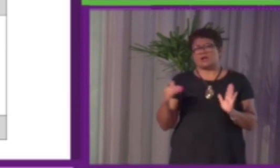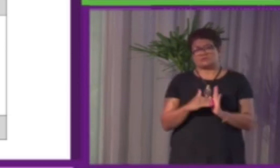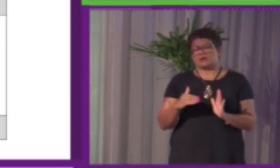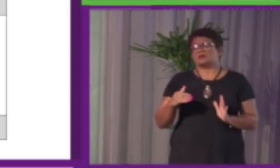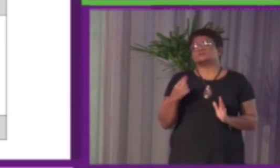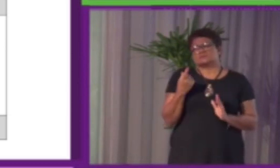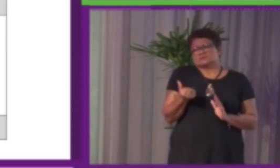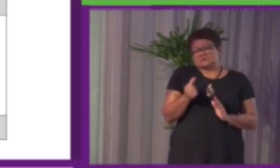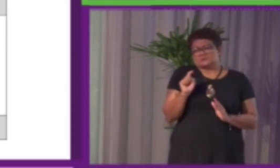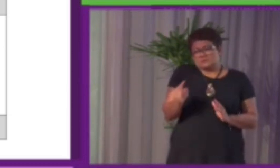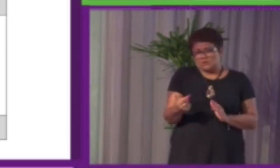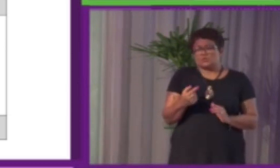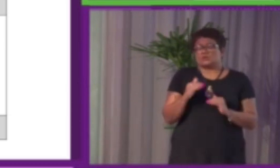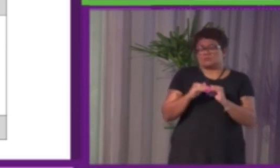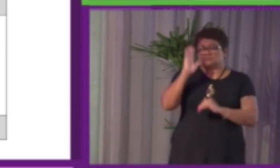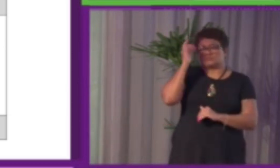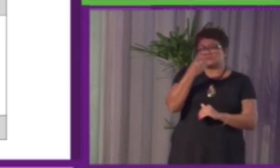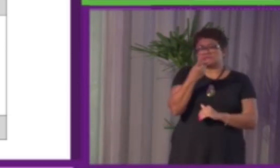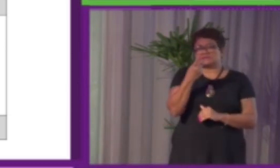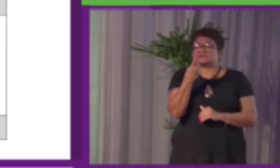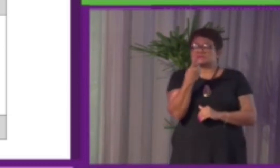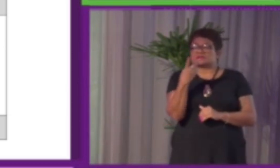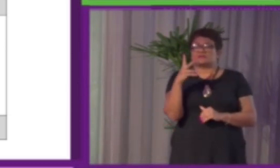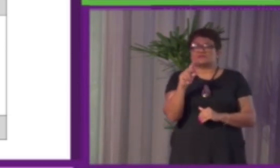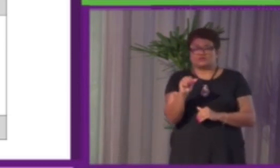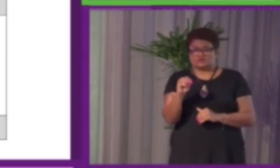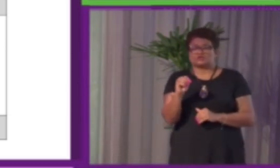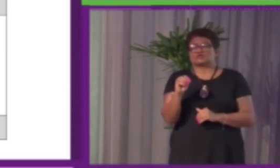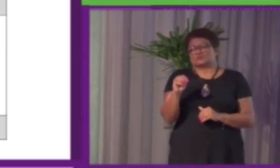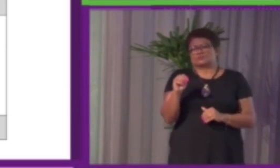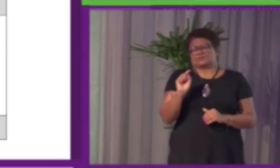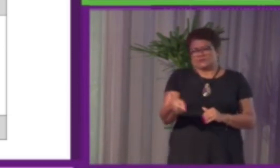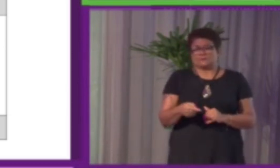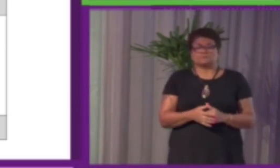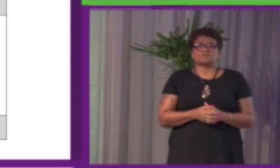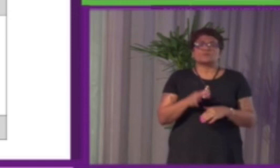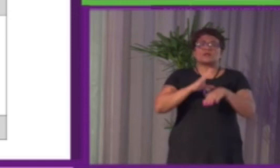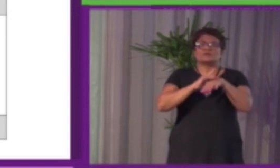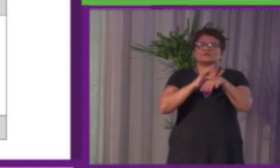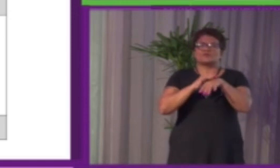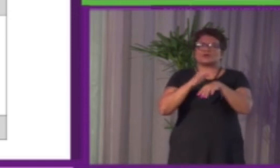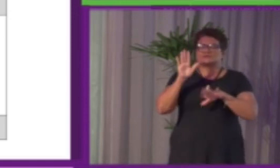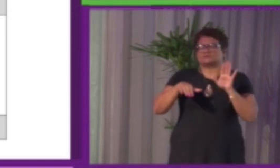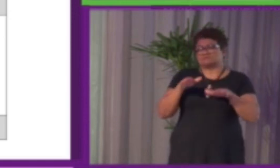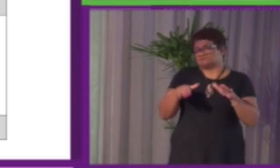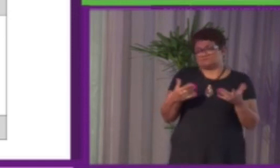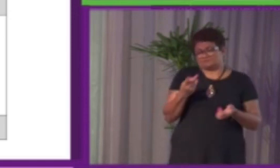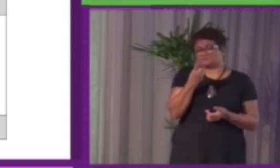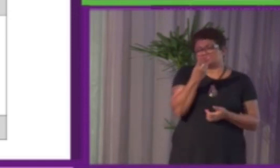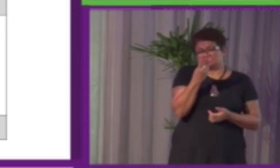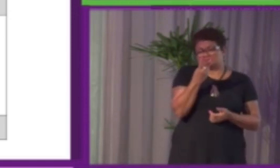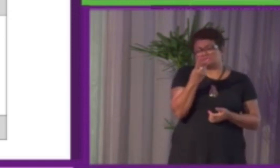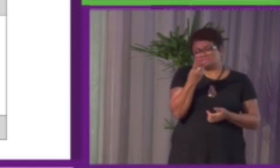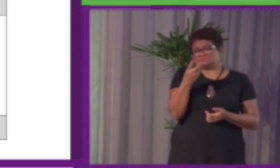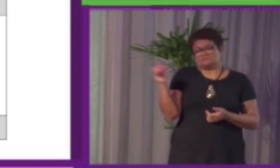que é bem acima dos 120 mil permitido, e para a doença de Fabry, 203 mil. Tá? Então, nesses